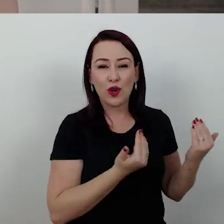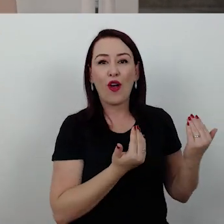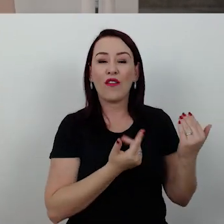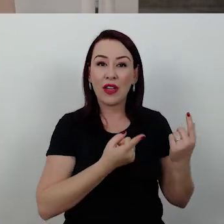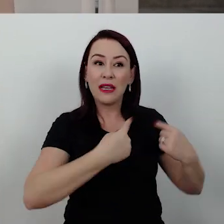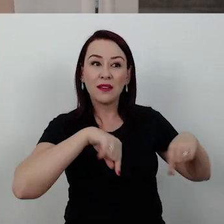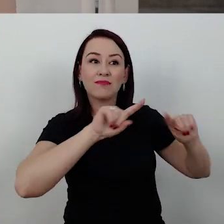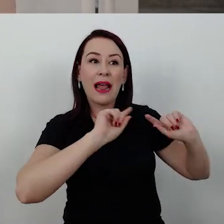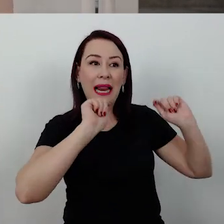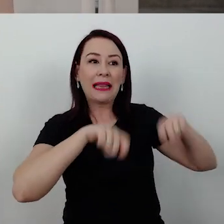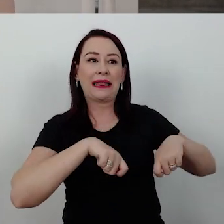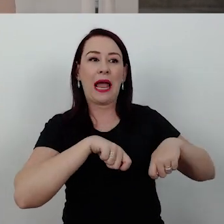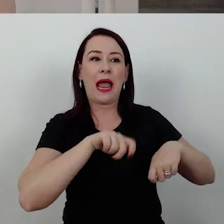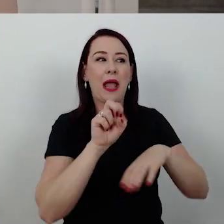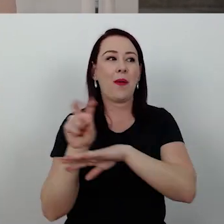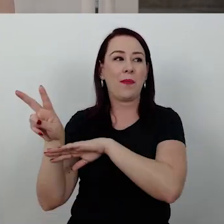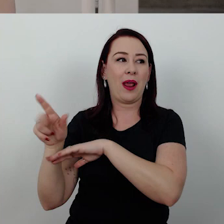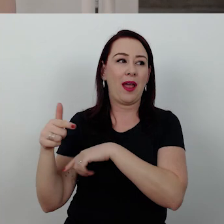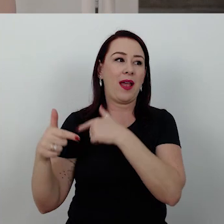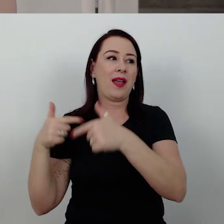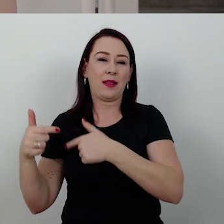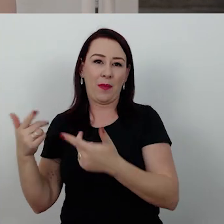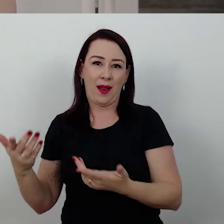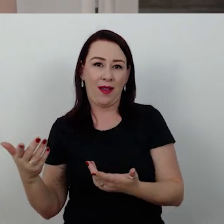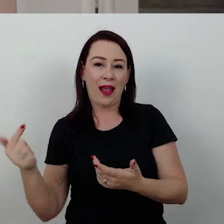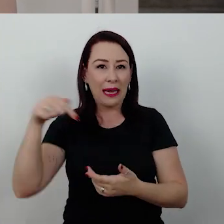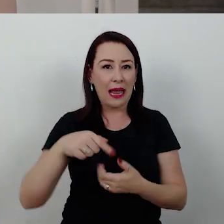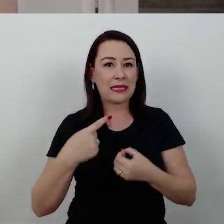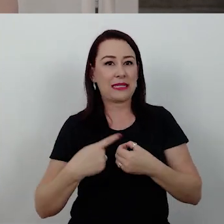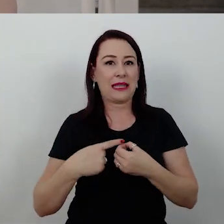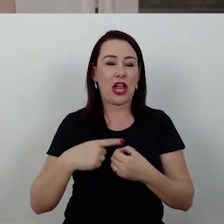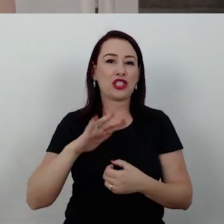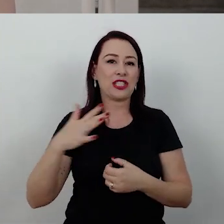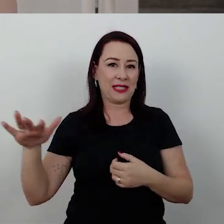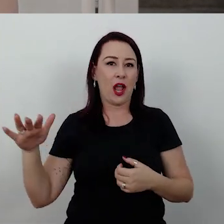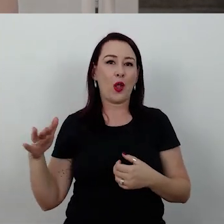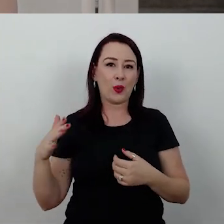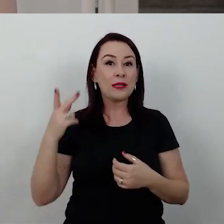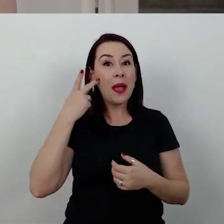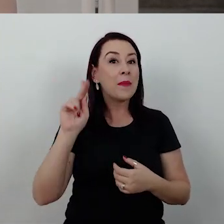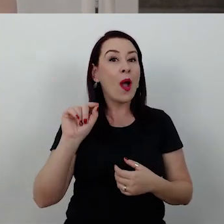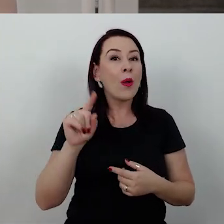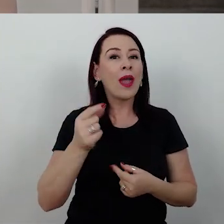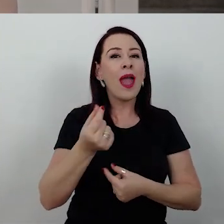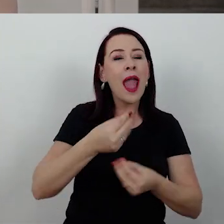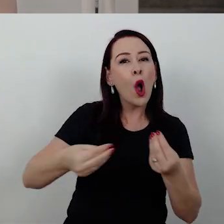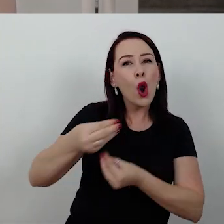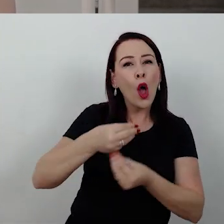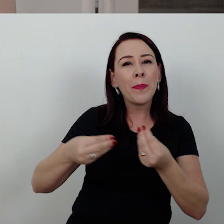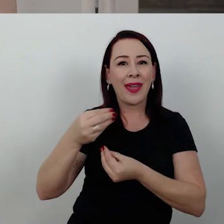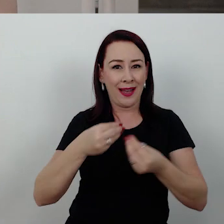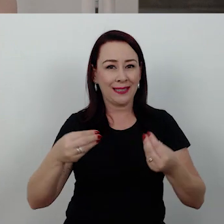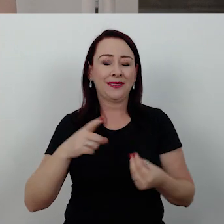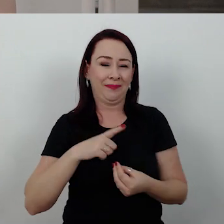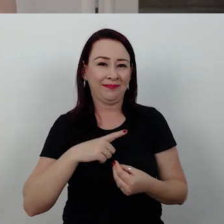né? Facilitar a vinda do produtor para a tua cidade, né? Para essa economia criativa